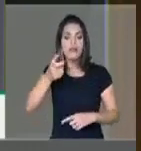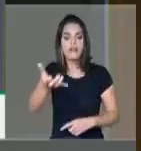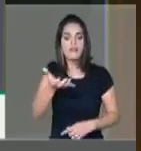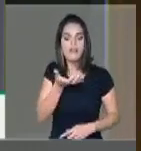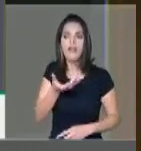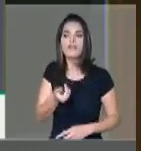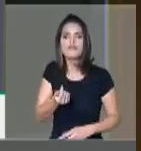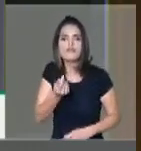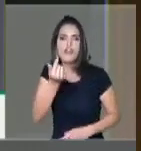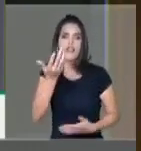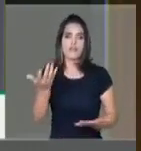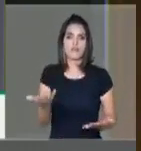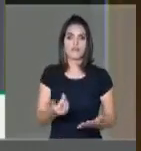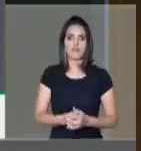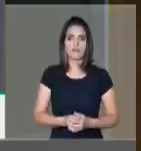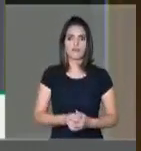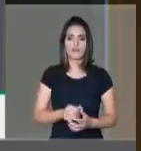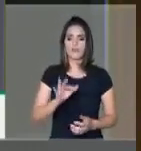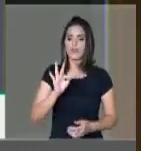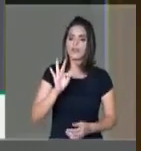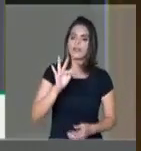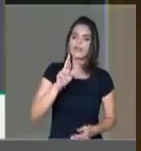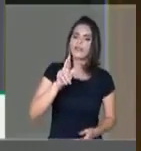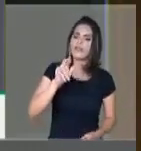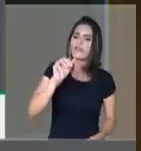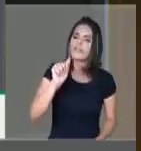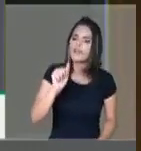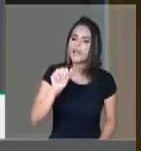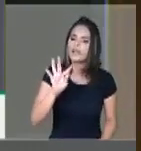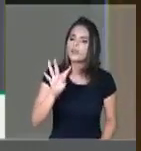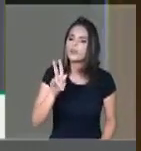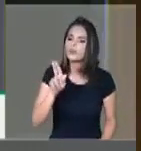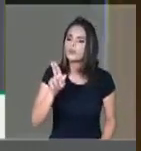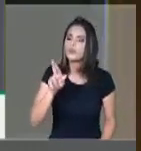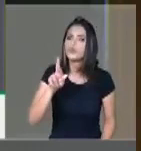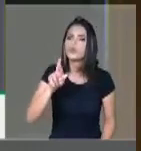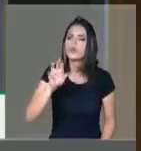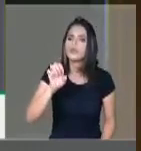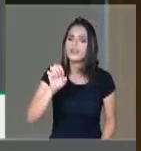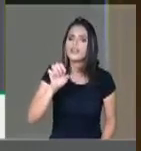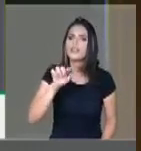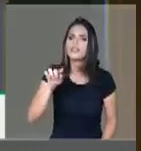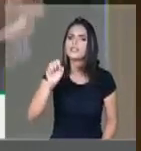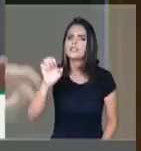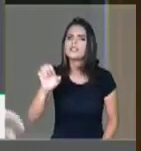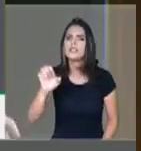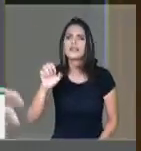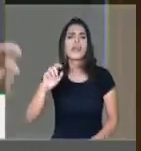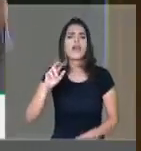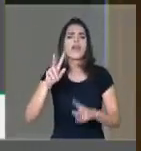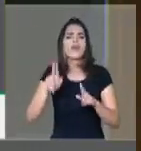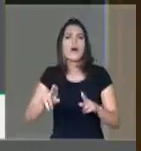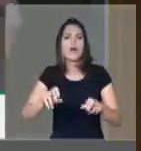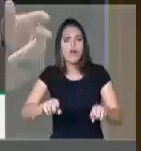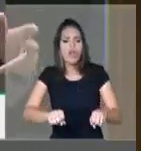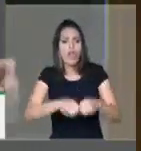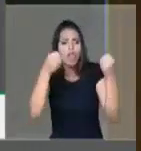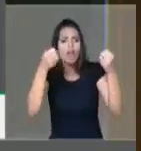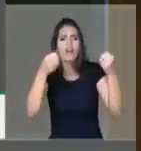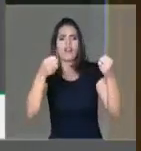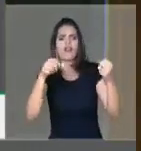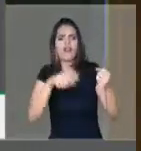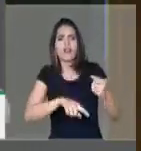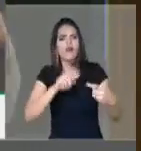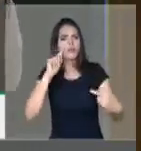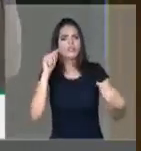dar um novo apelido, Fraturice, porque tem como objetivo fraturar a